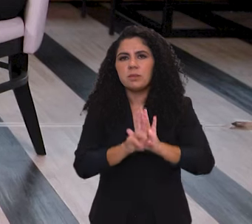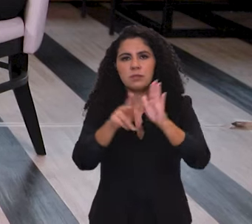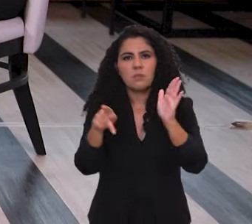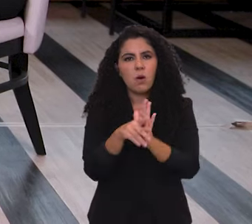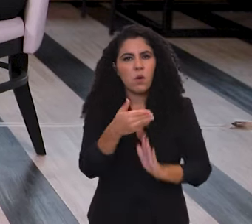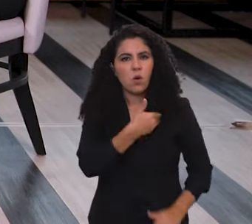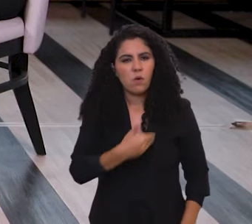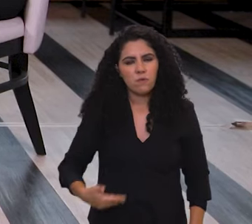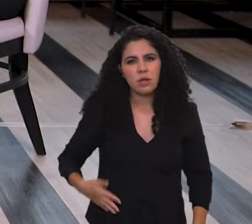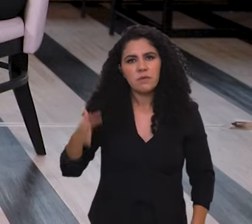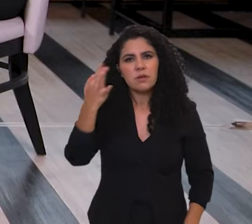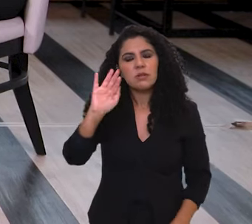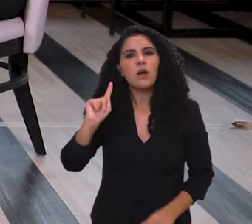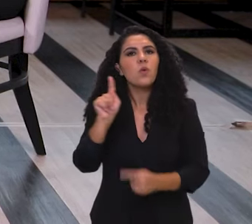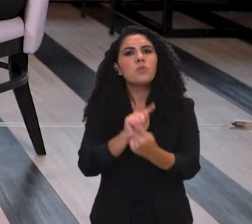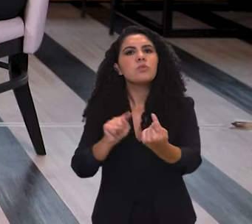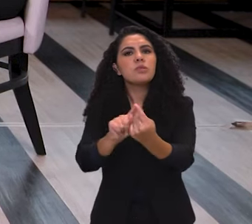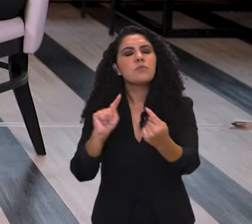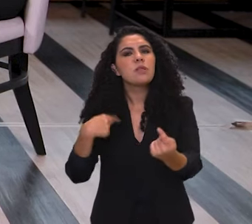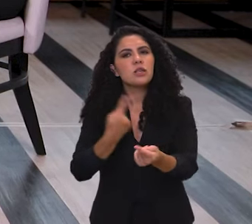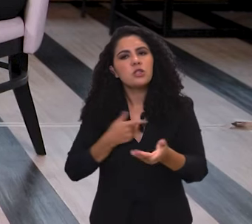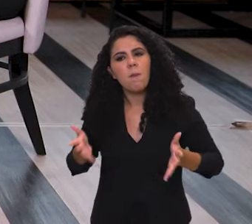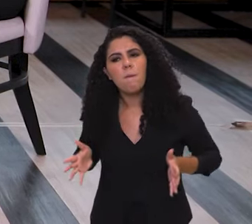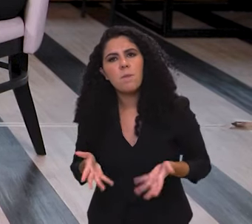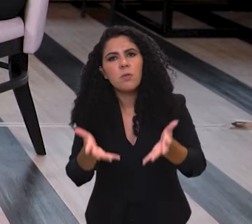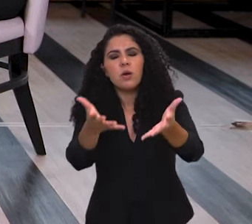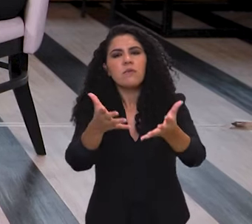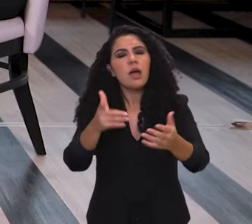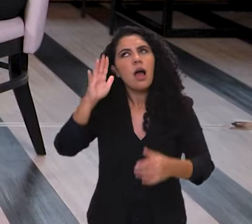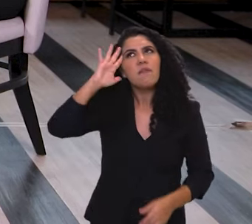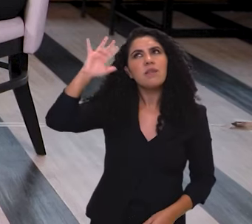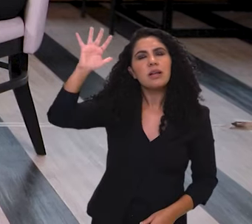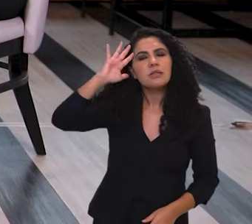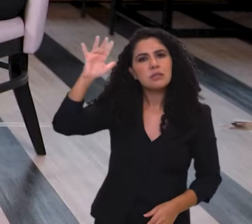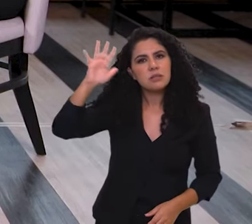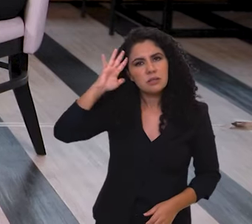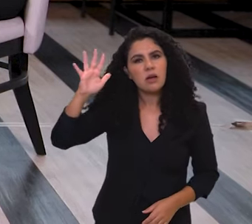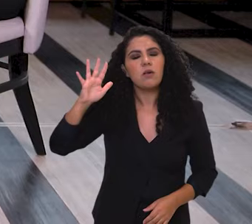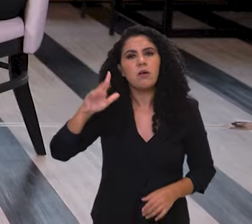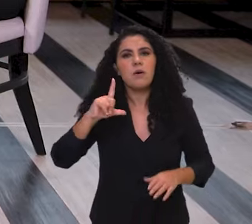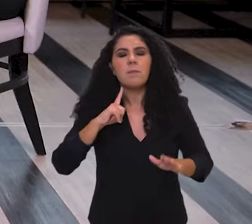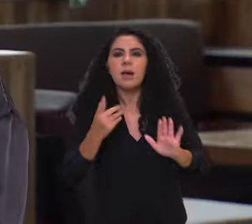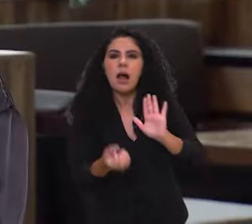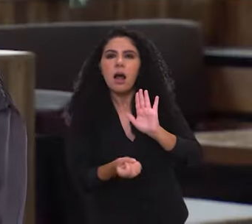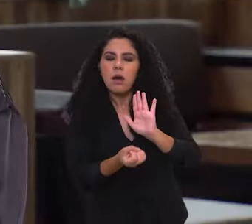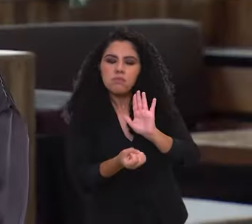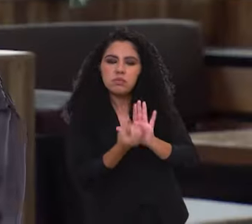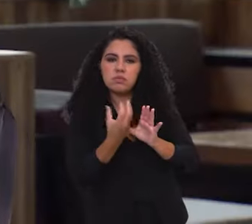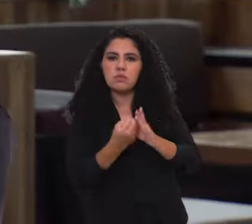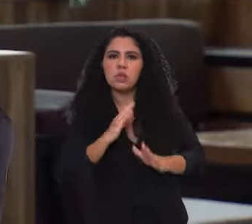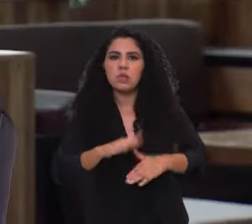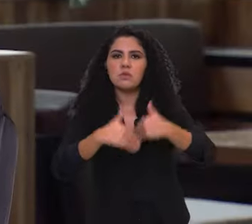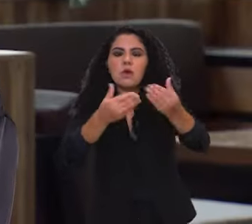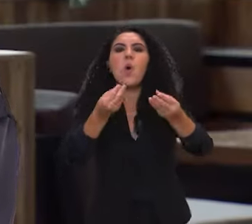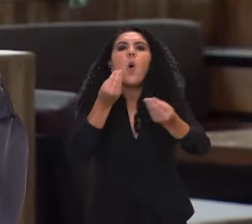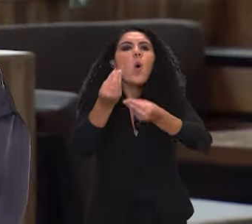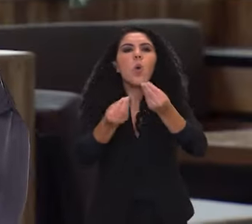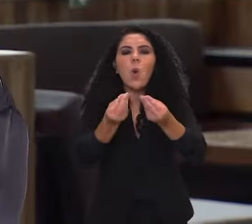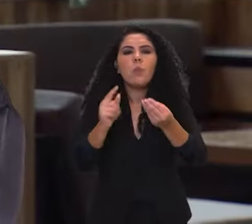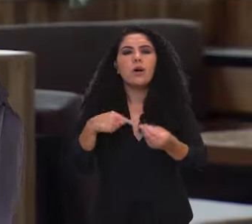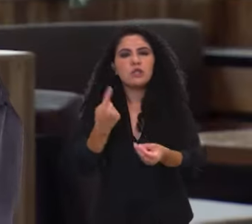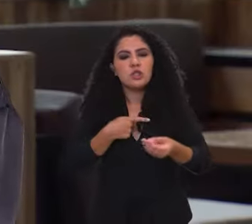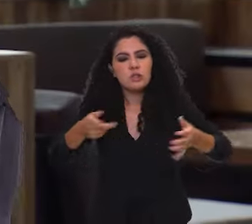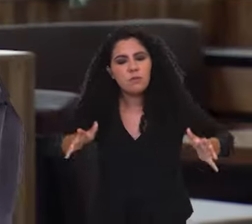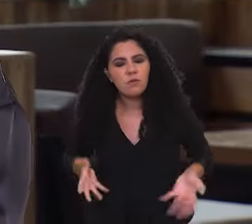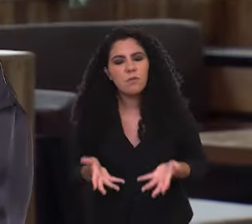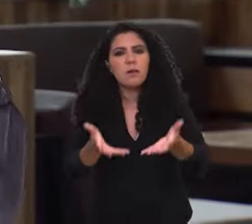federal, para a gente promover uma reflexão em torno do modelo de desenvolvimento da Amazônia e de como fomentar a transição